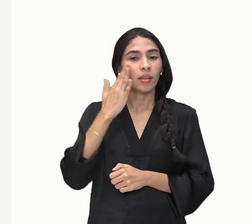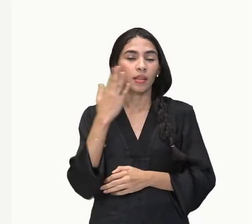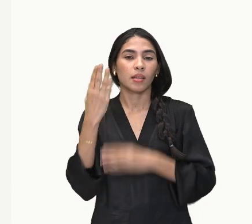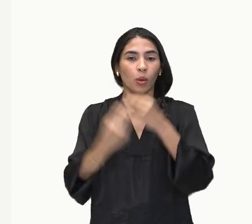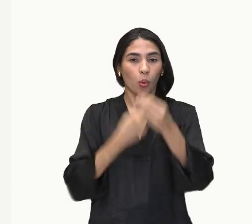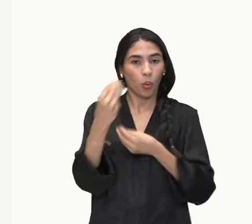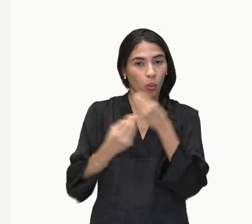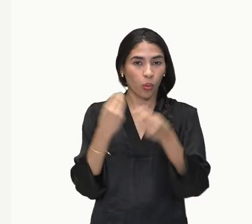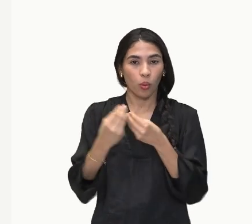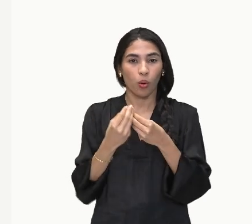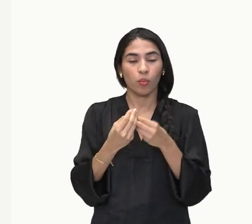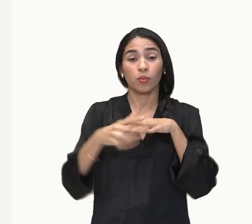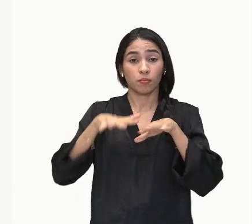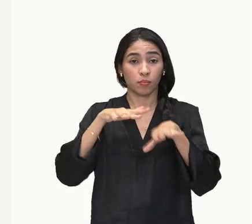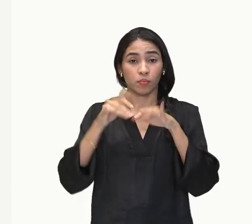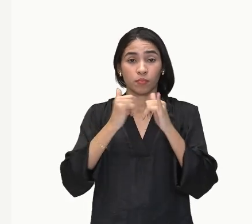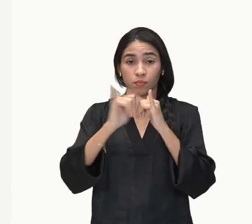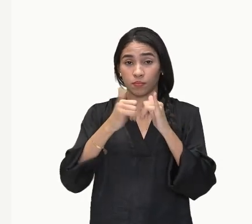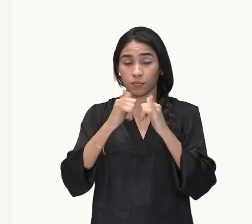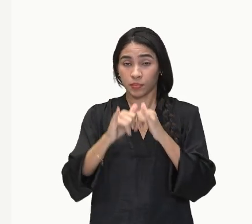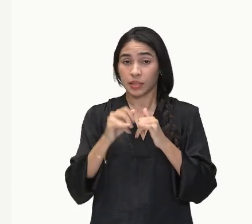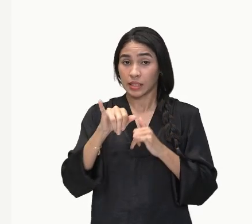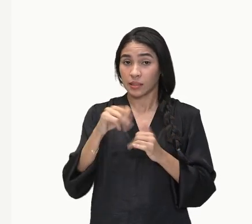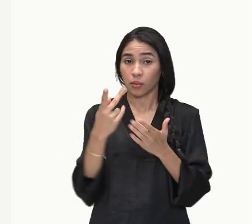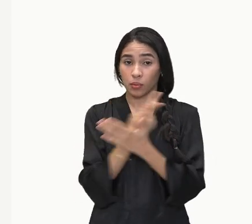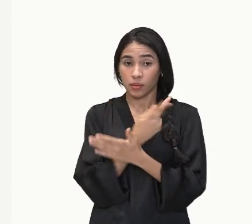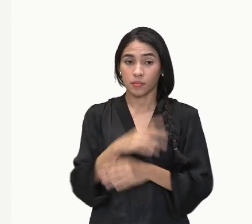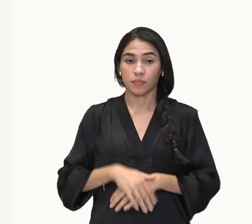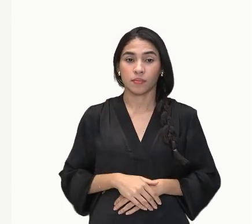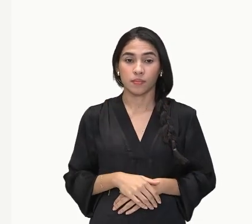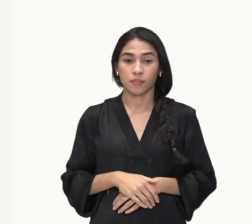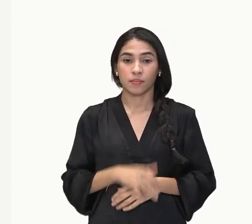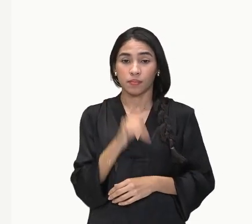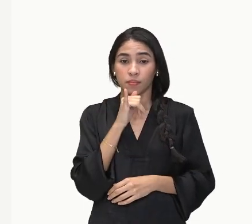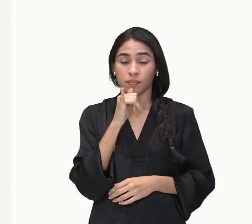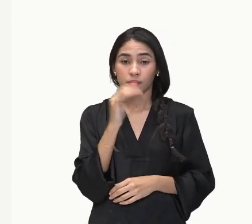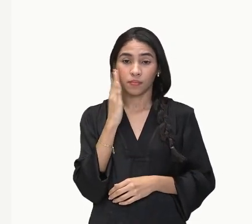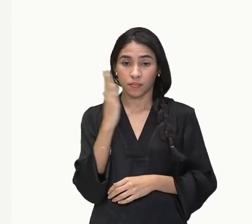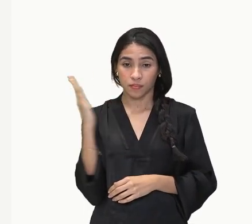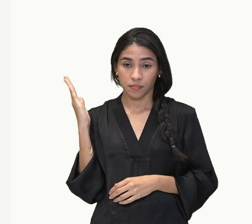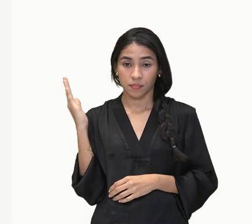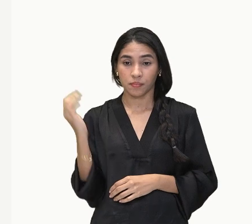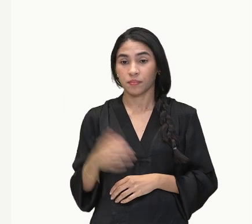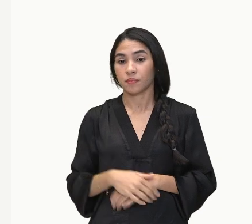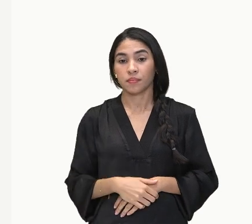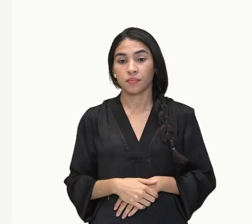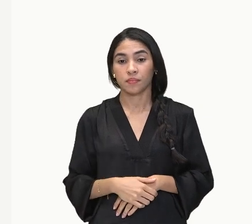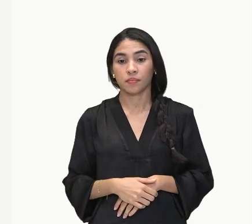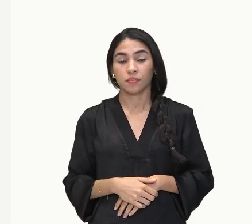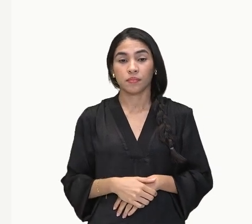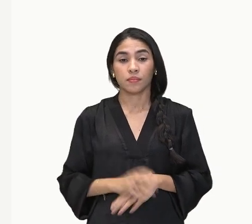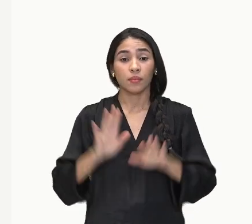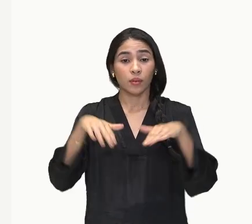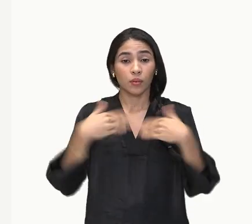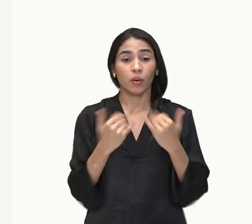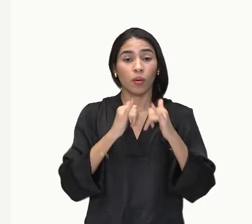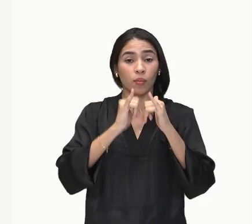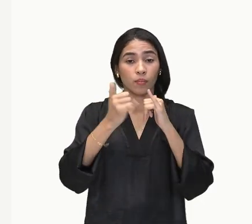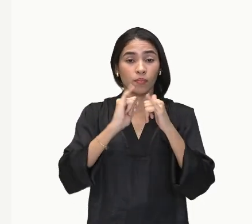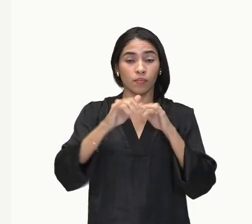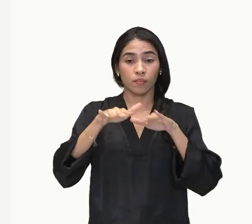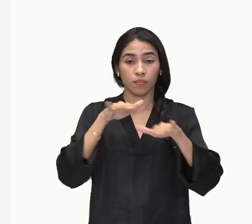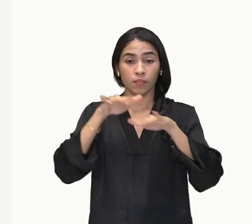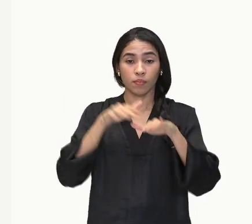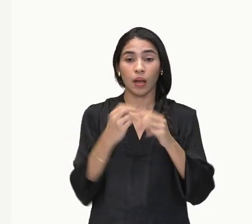é medida a energia cinética em uma situação. Vamos observar aqui, nesse exemplo, qual a energia cinética de